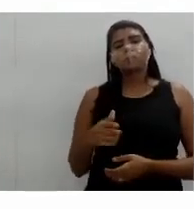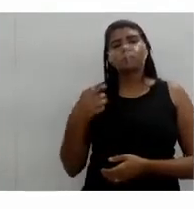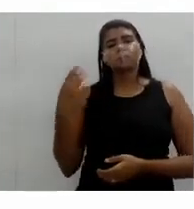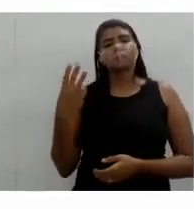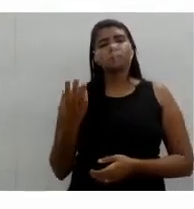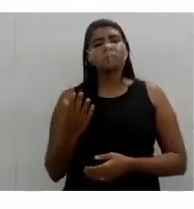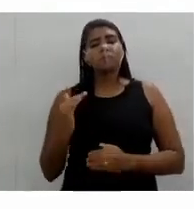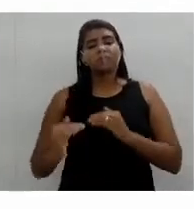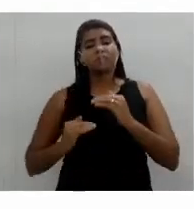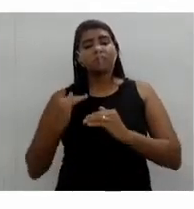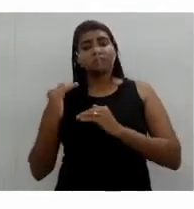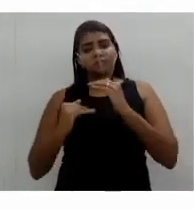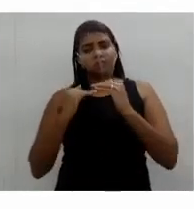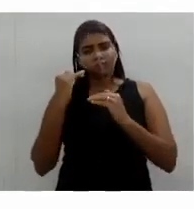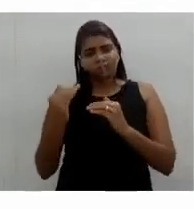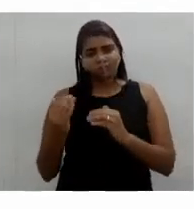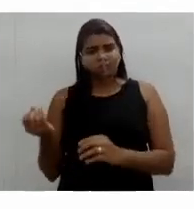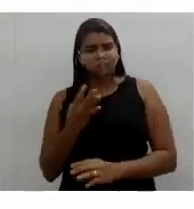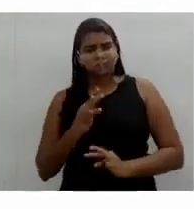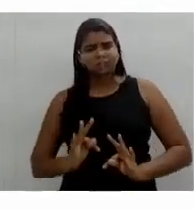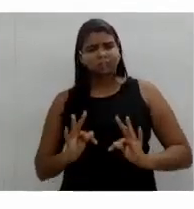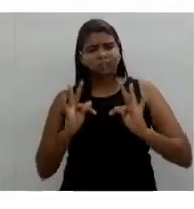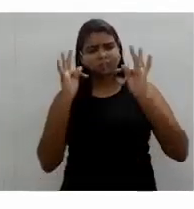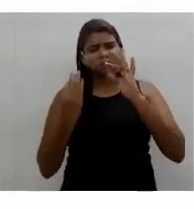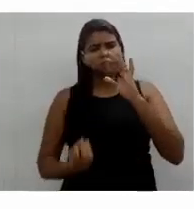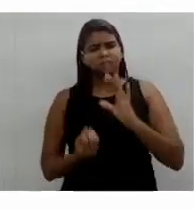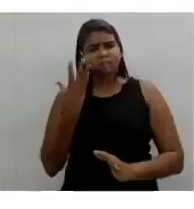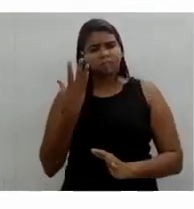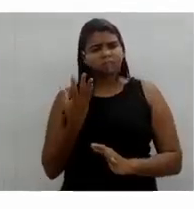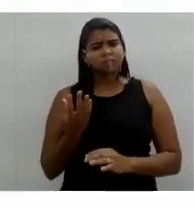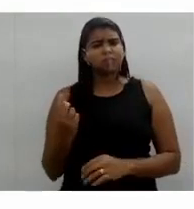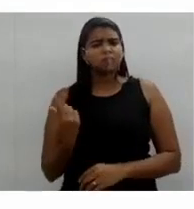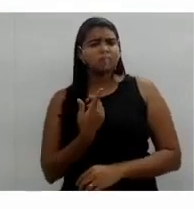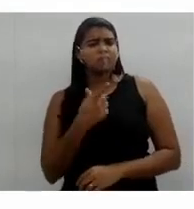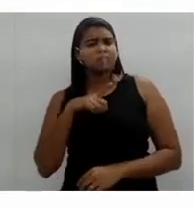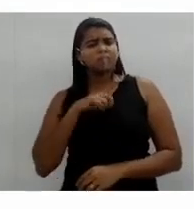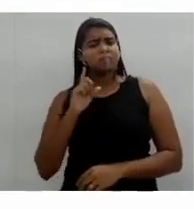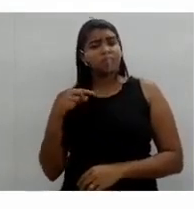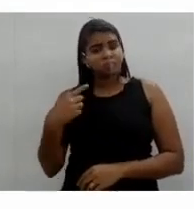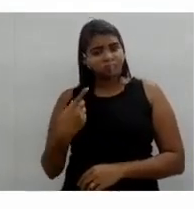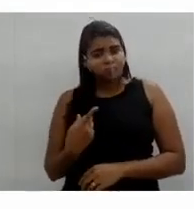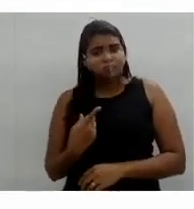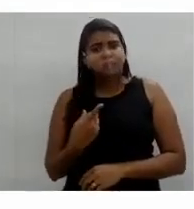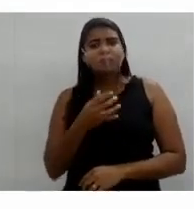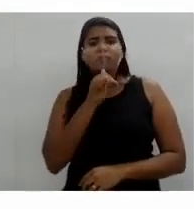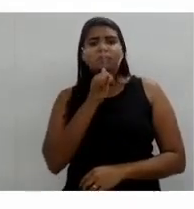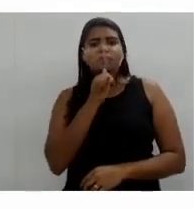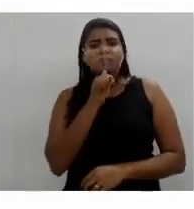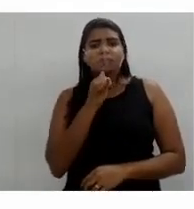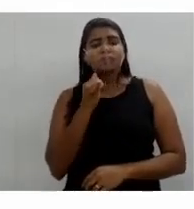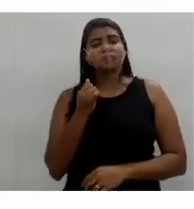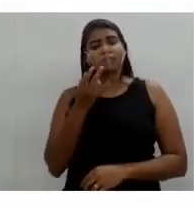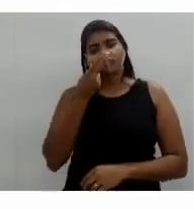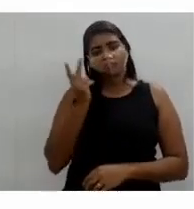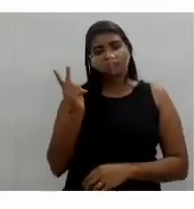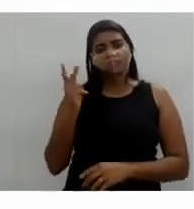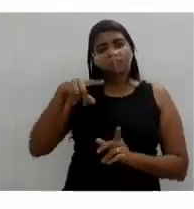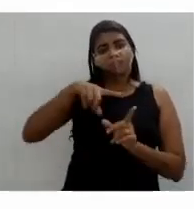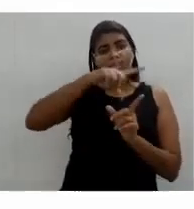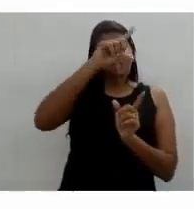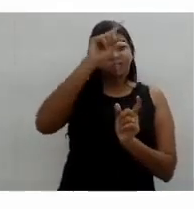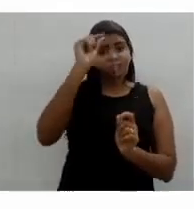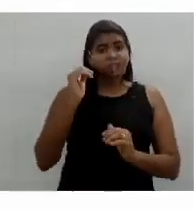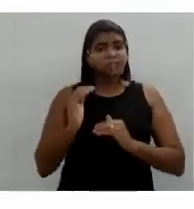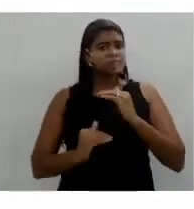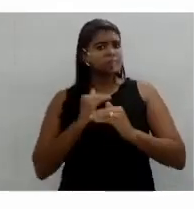do desenvolvimento das novas tecnologias. A gente, depois da ida até a Lua, o ser humano ele